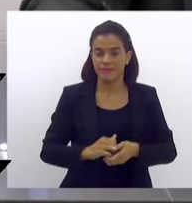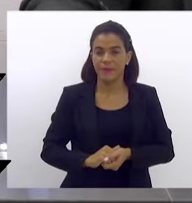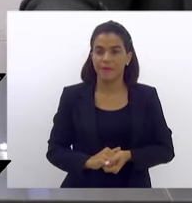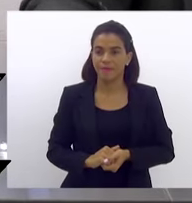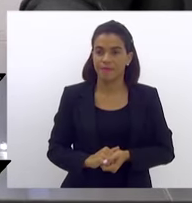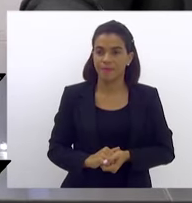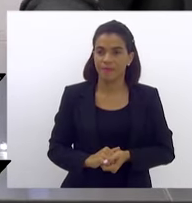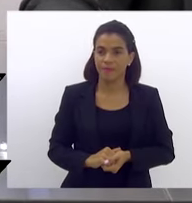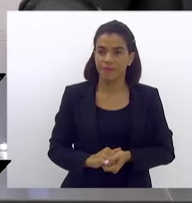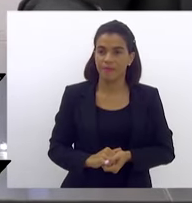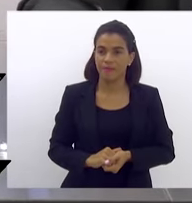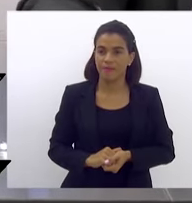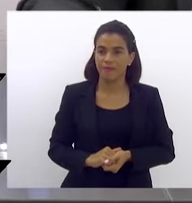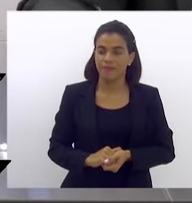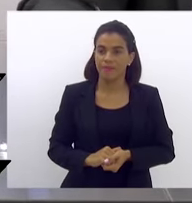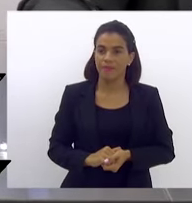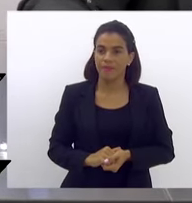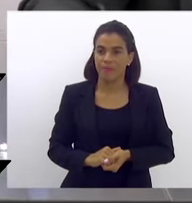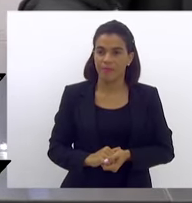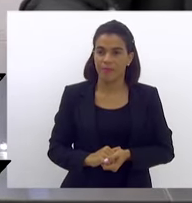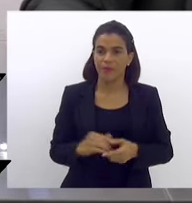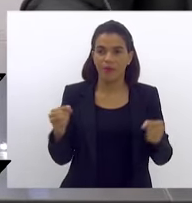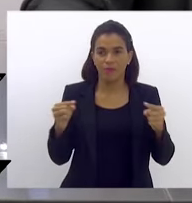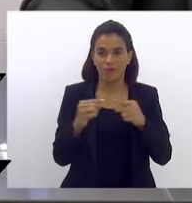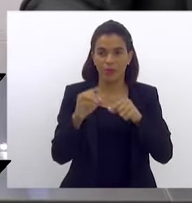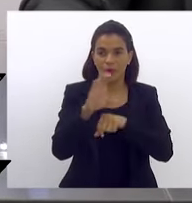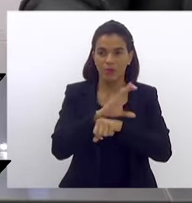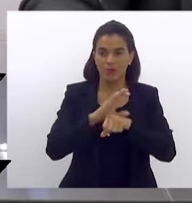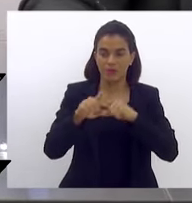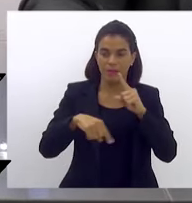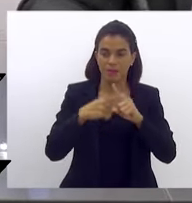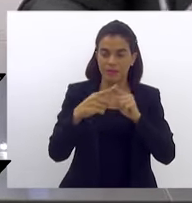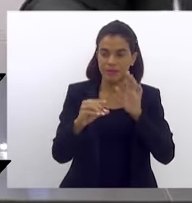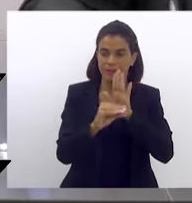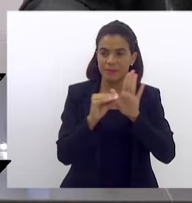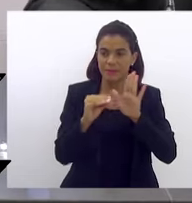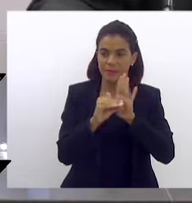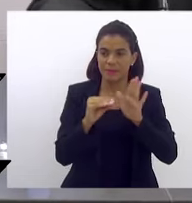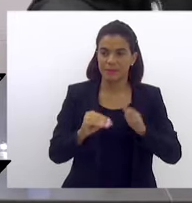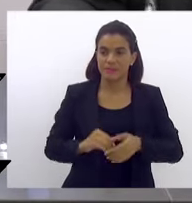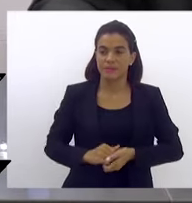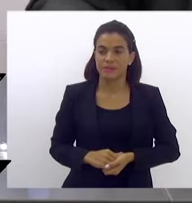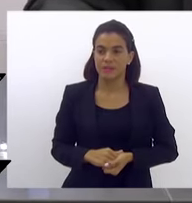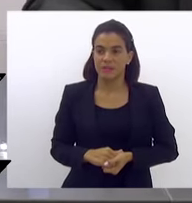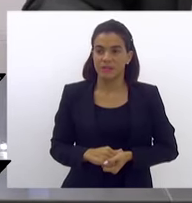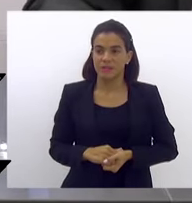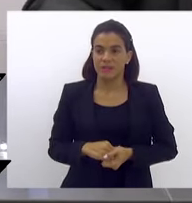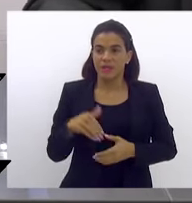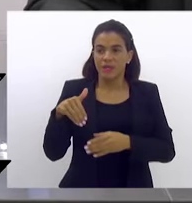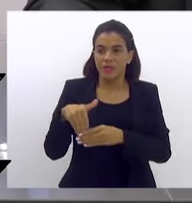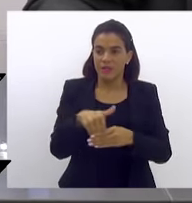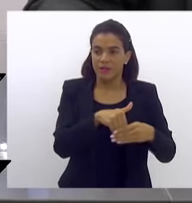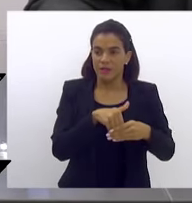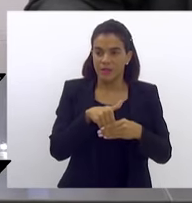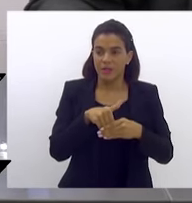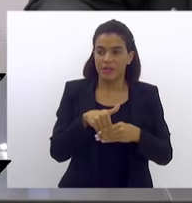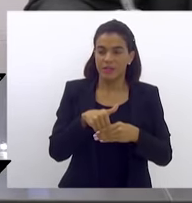Presidente Então passa a ser constitucionalidade com emendas em